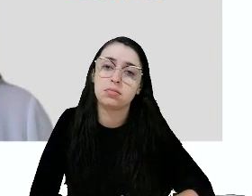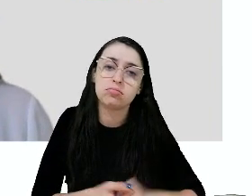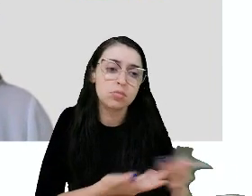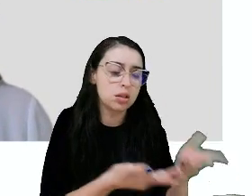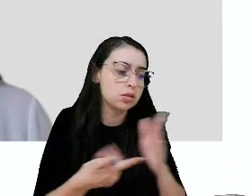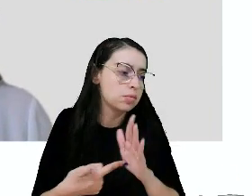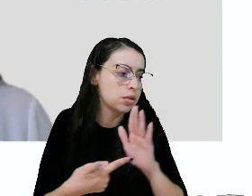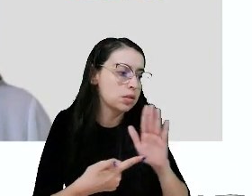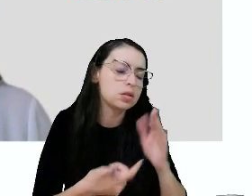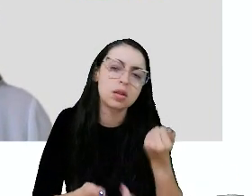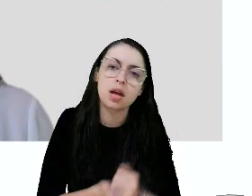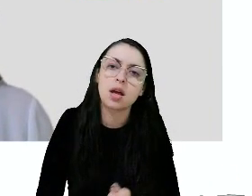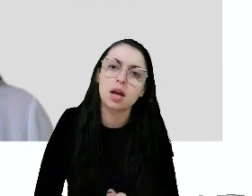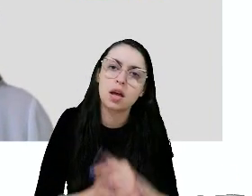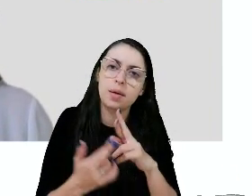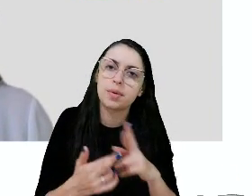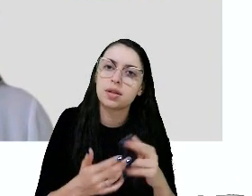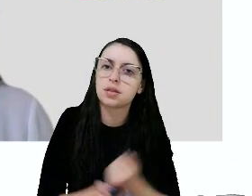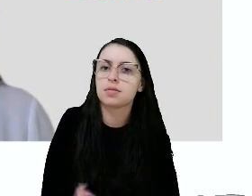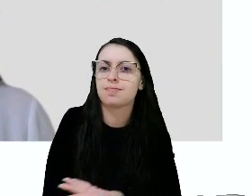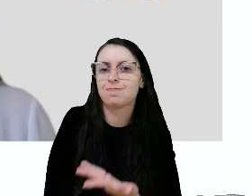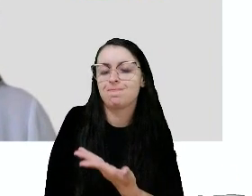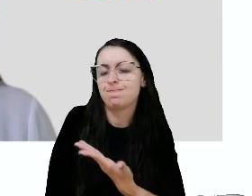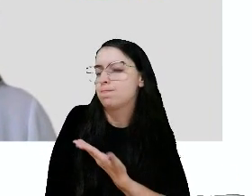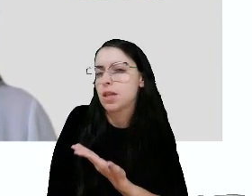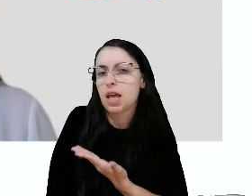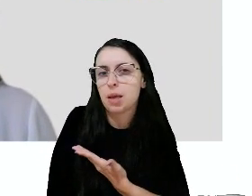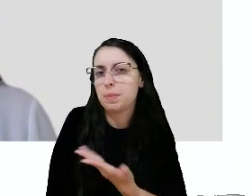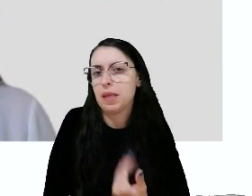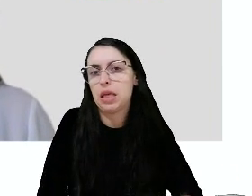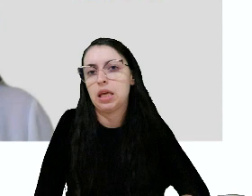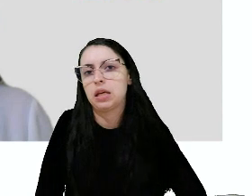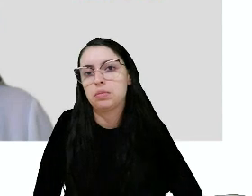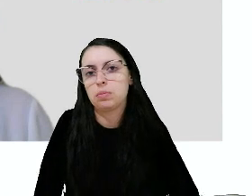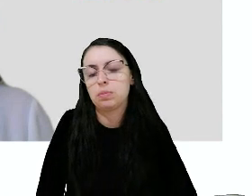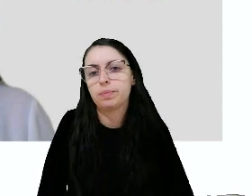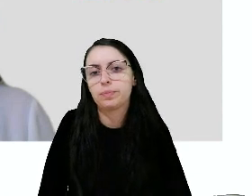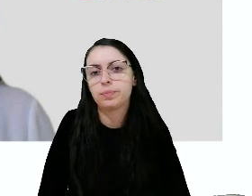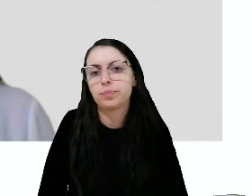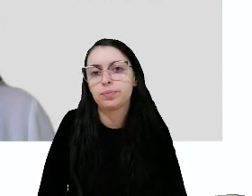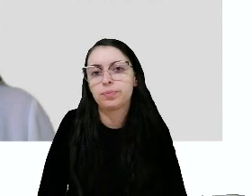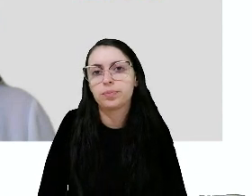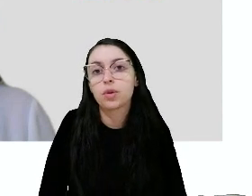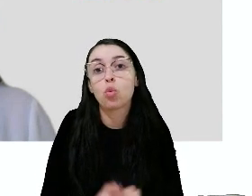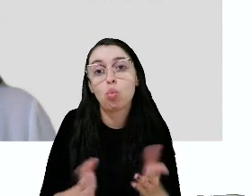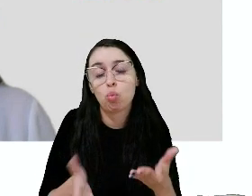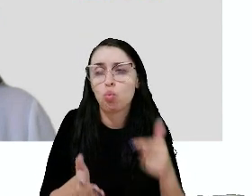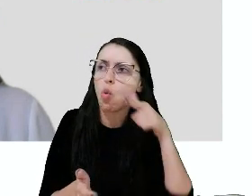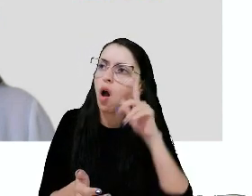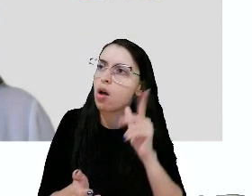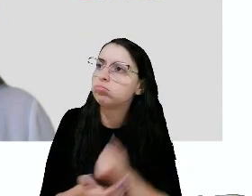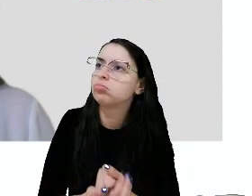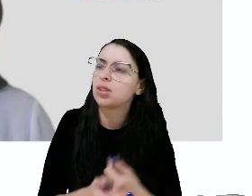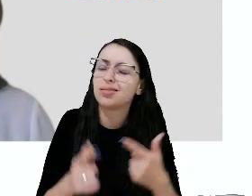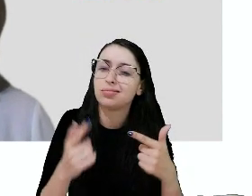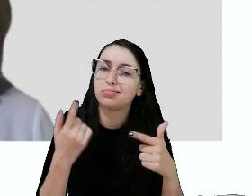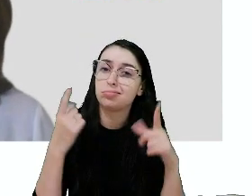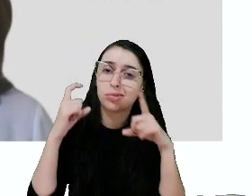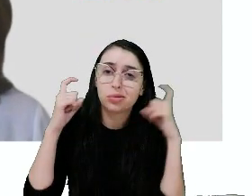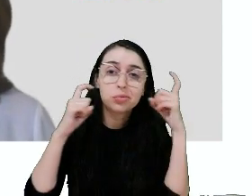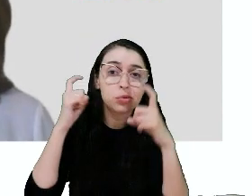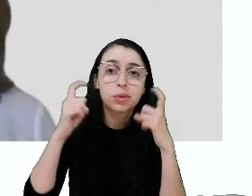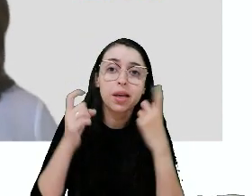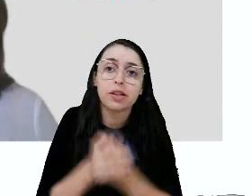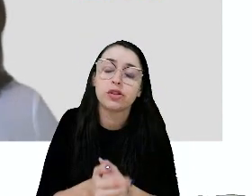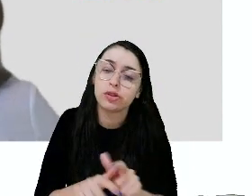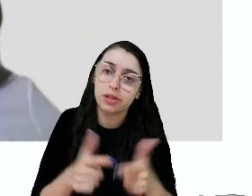como eu trouxe o caso dessa queridíssima, não tão próxima, mas próxima do meu coração, e que eu soube apenas hoje, ontem, dessas